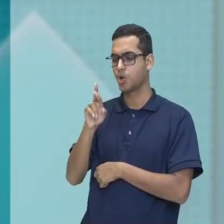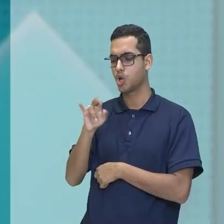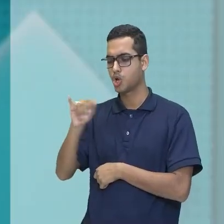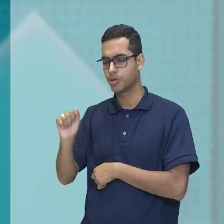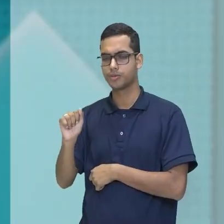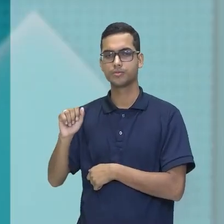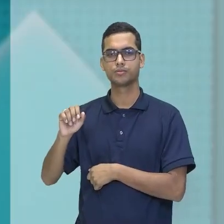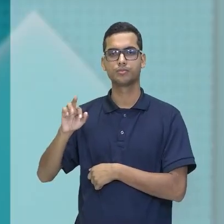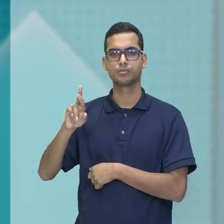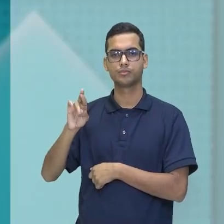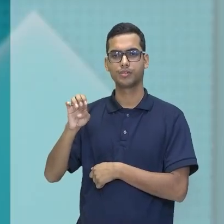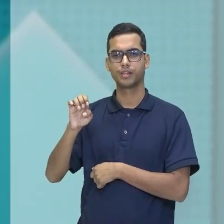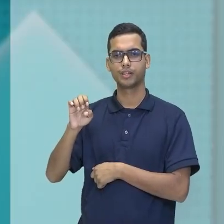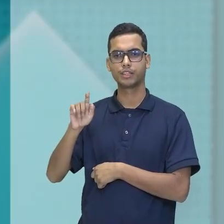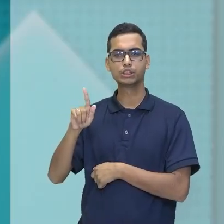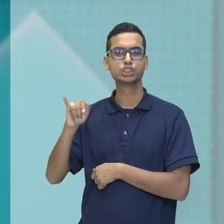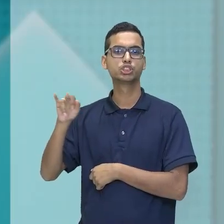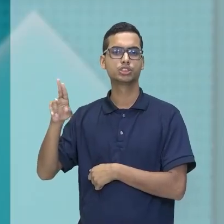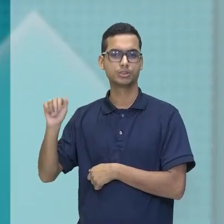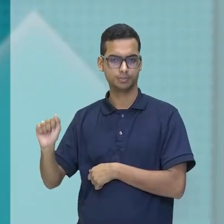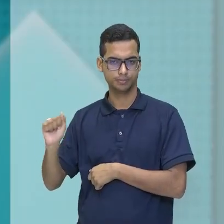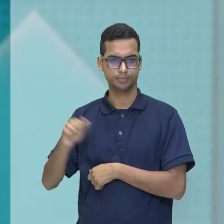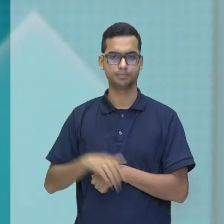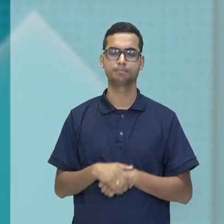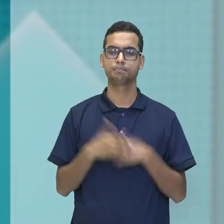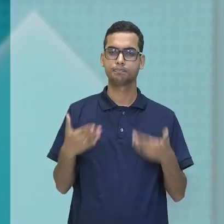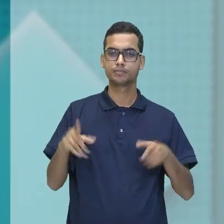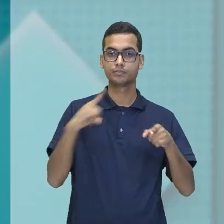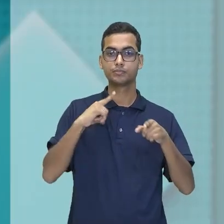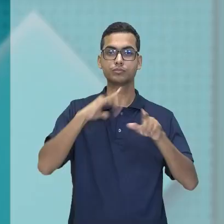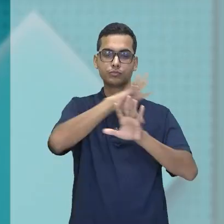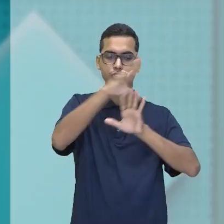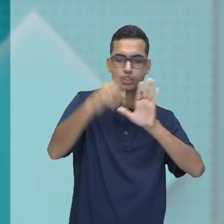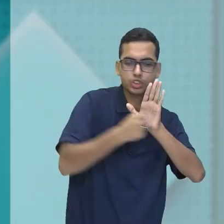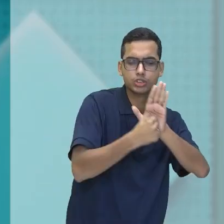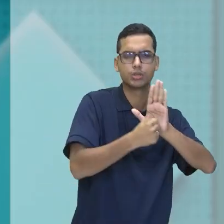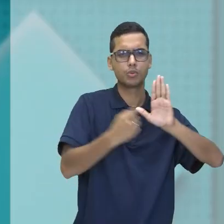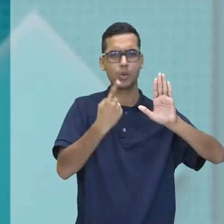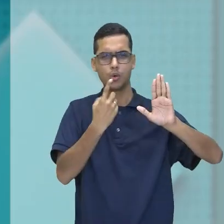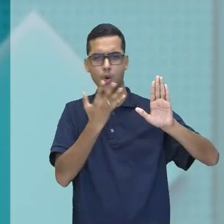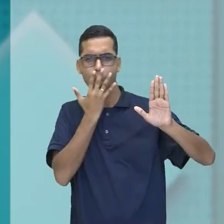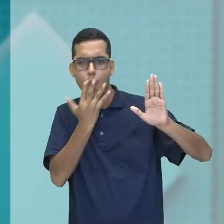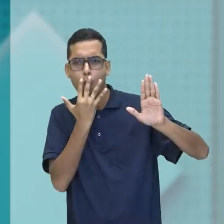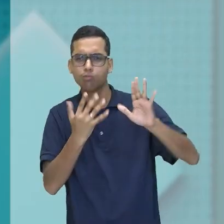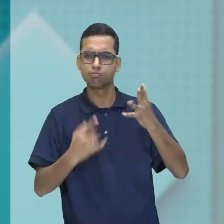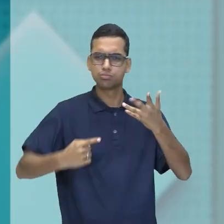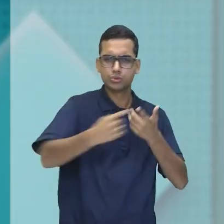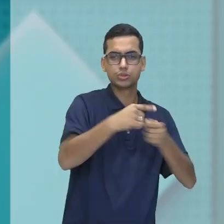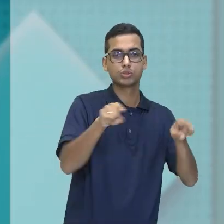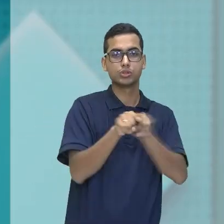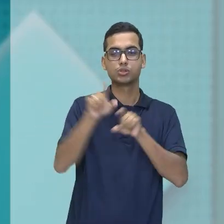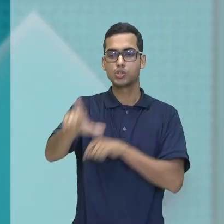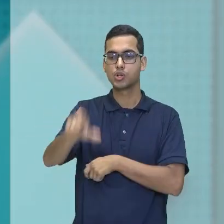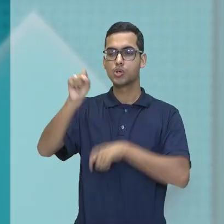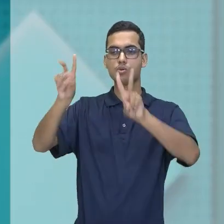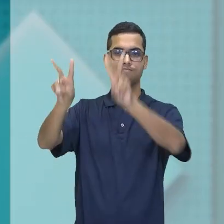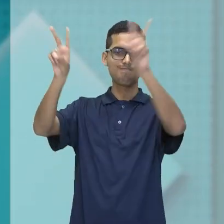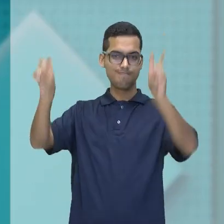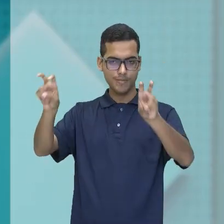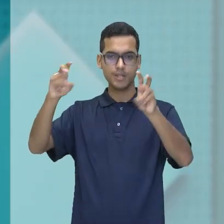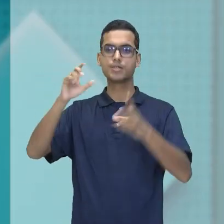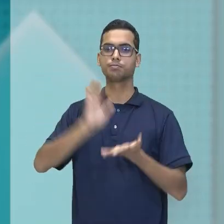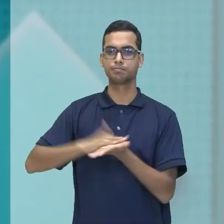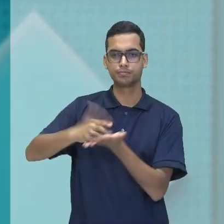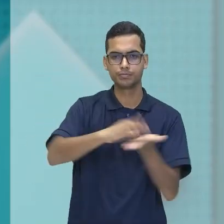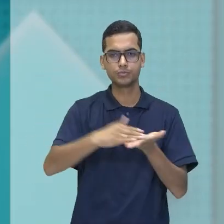samba também tem a sua simbologia de cores, né? E também é escolhido um tema para fazer o samba